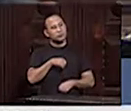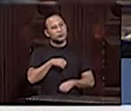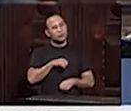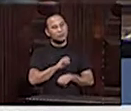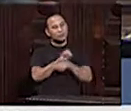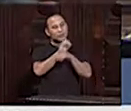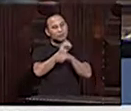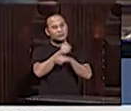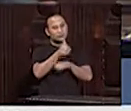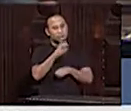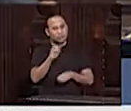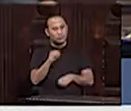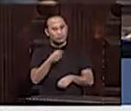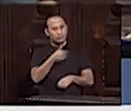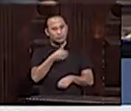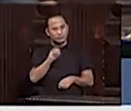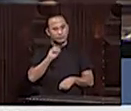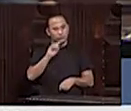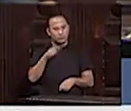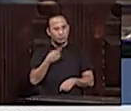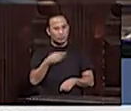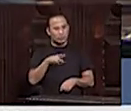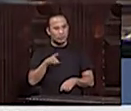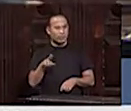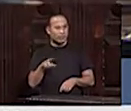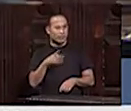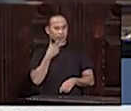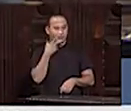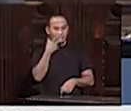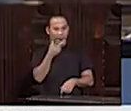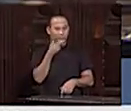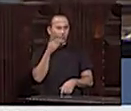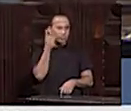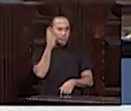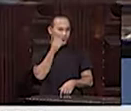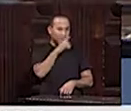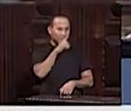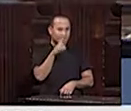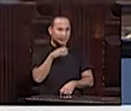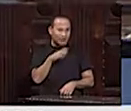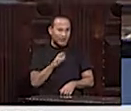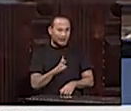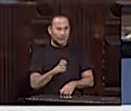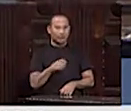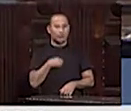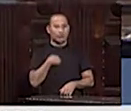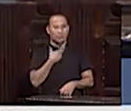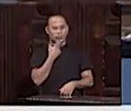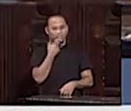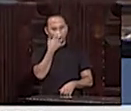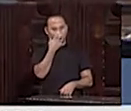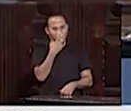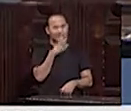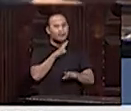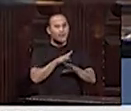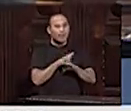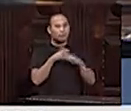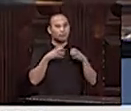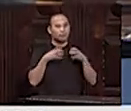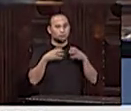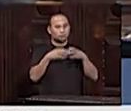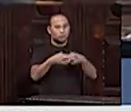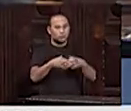mil reais. Então, já conversei com o deputado Zaqueu e queria reafirmar que não apenas eu, mas a bancada do Partido